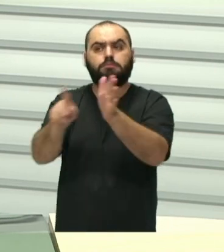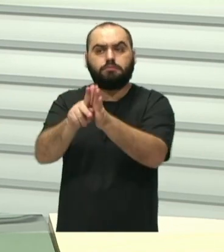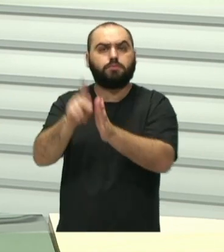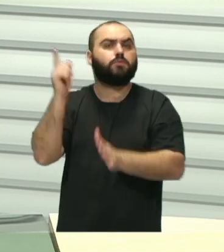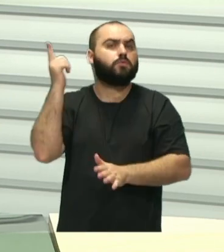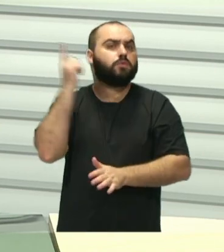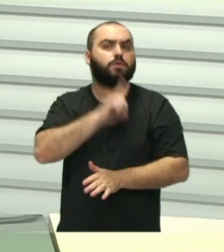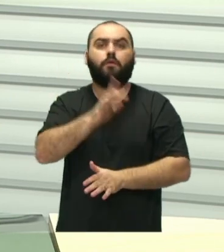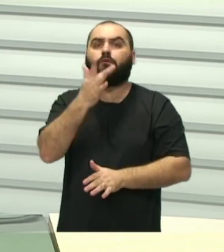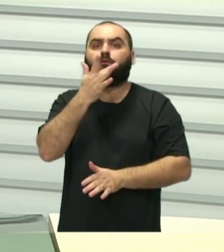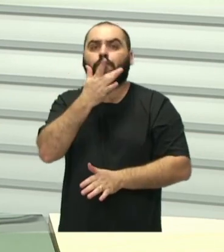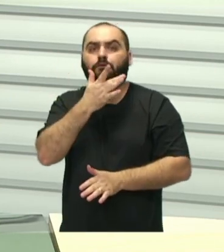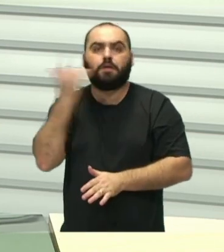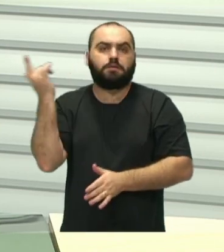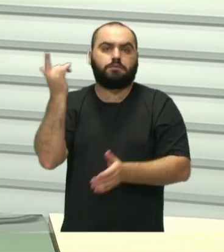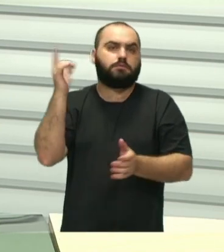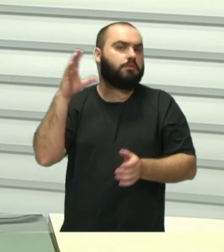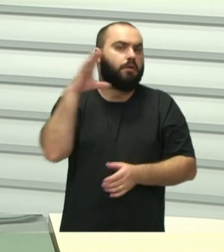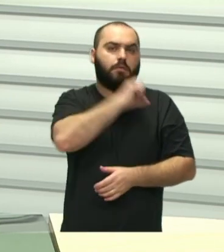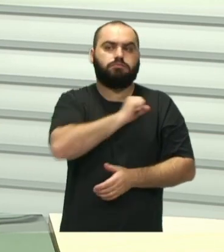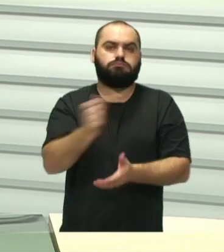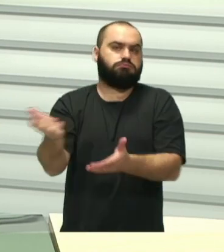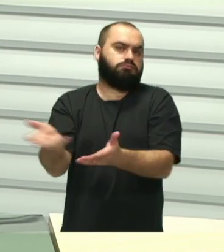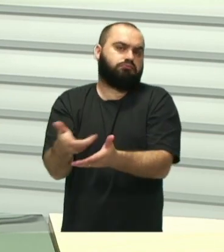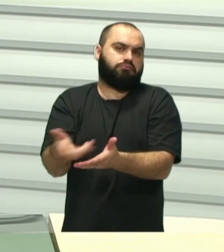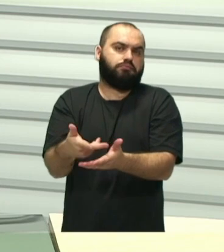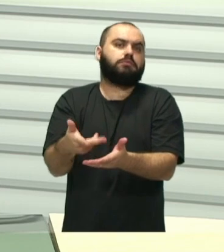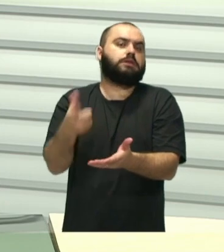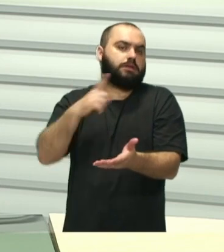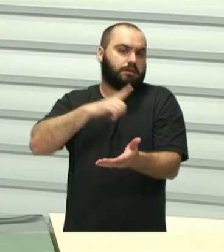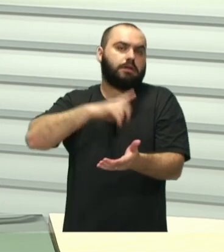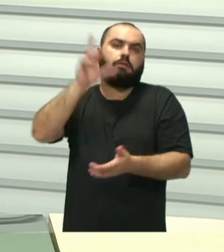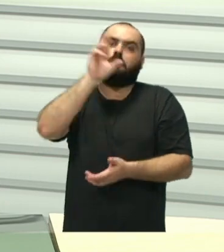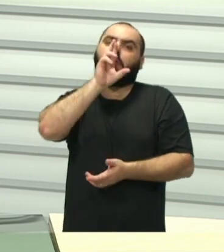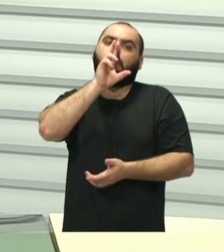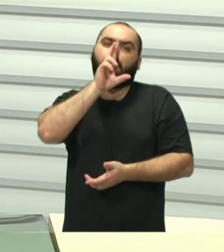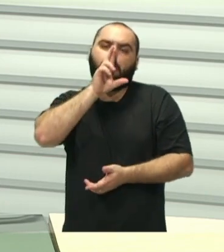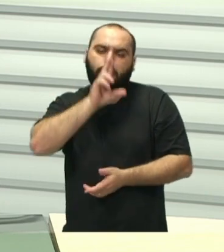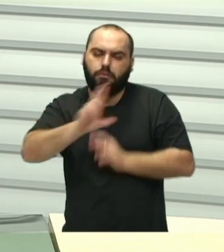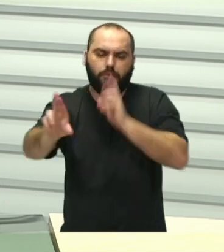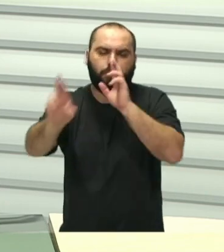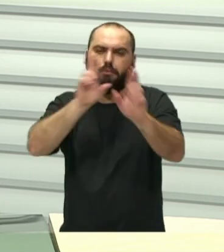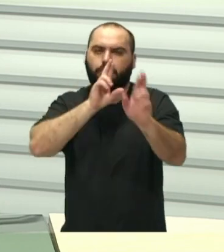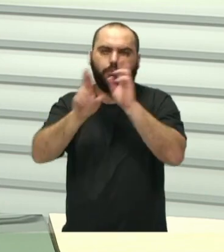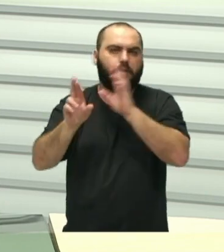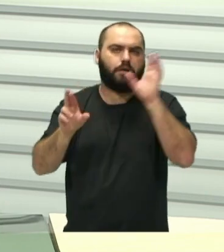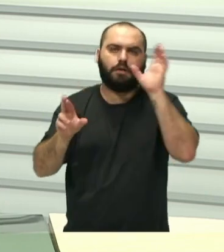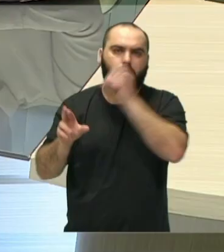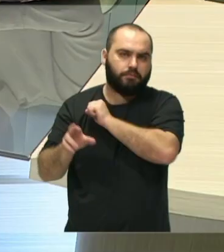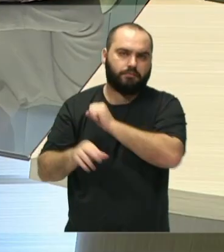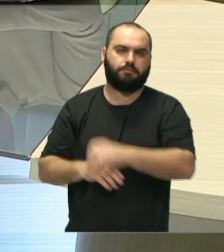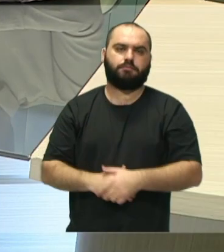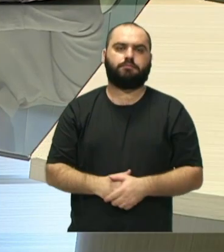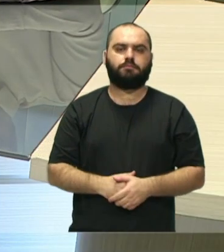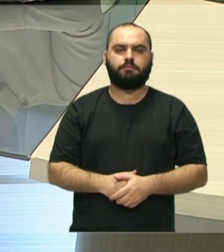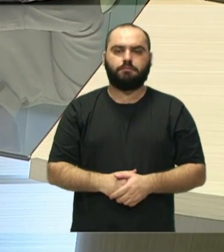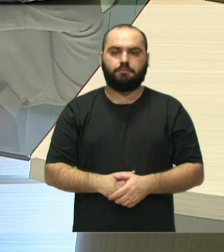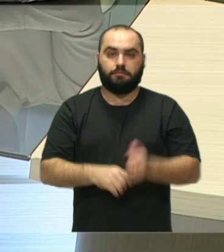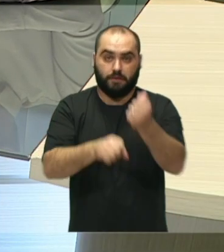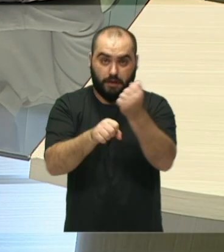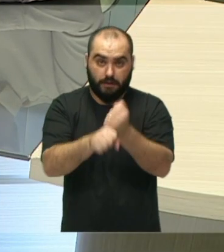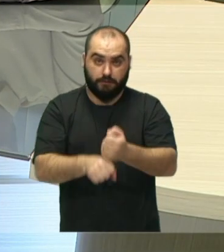ganhando tempo celebridade e mesmo as resoluções bem massagem agora